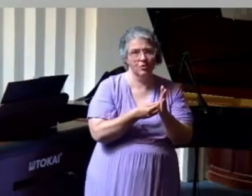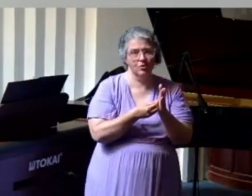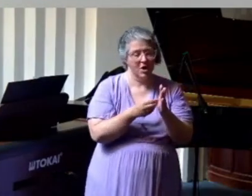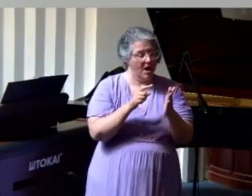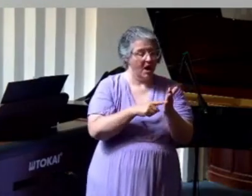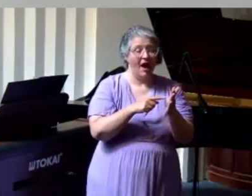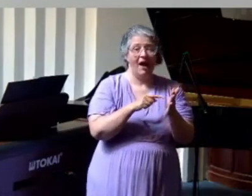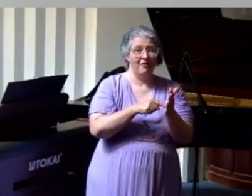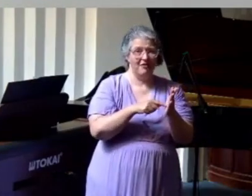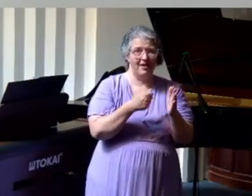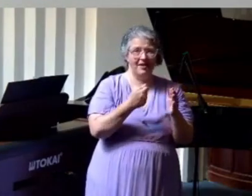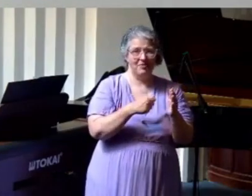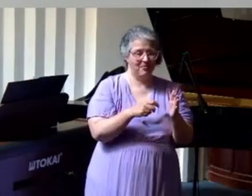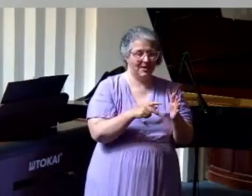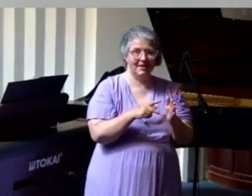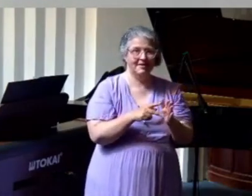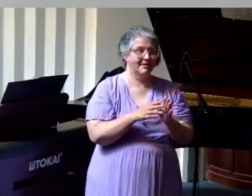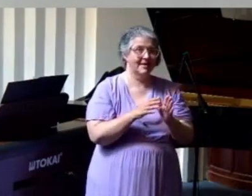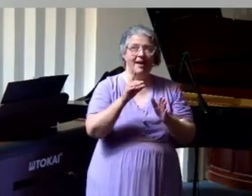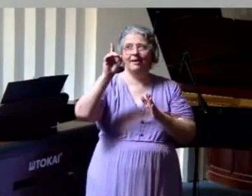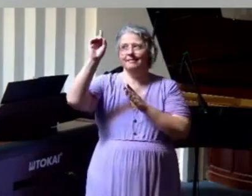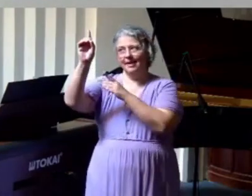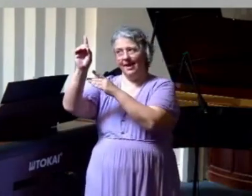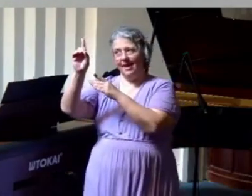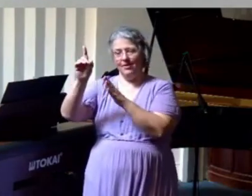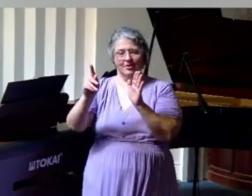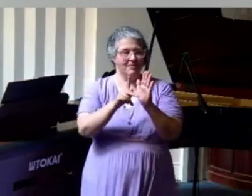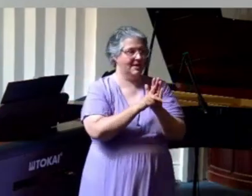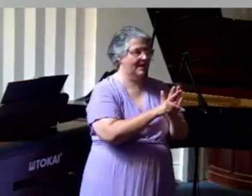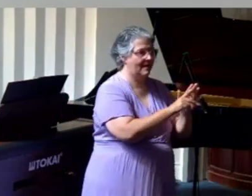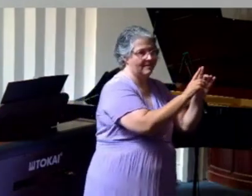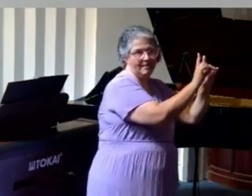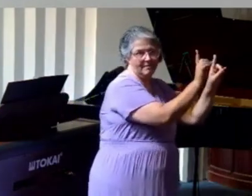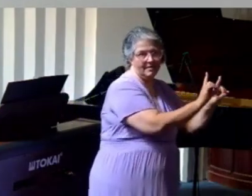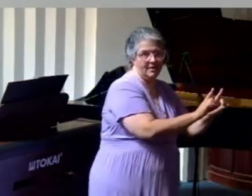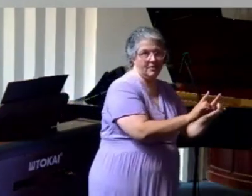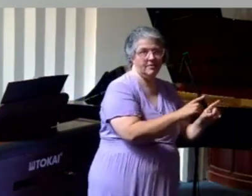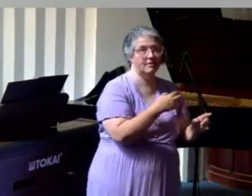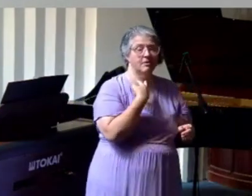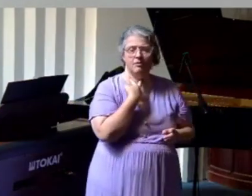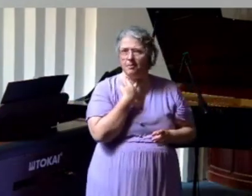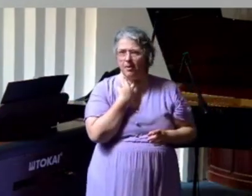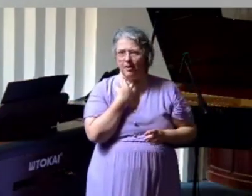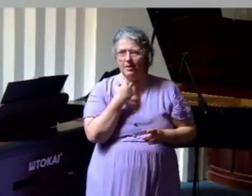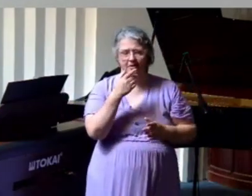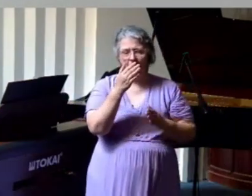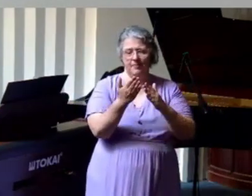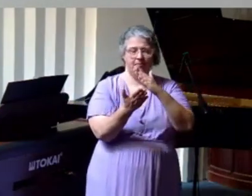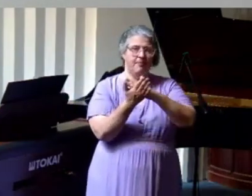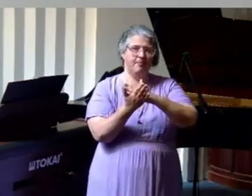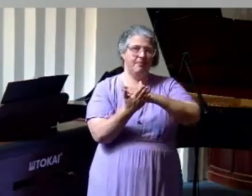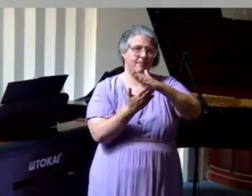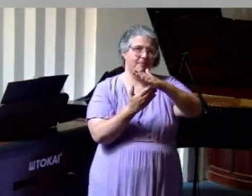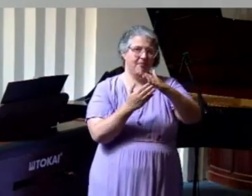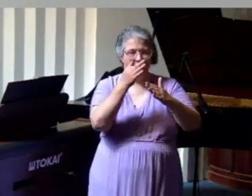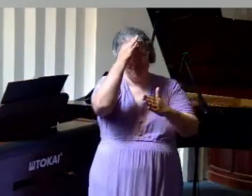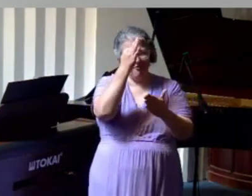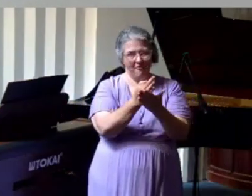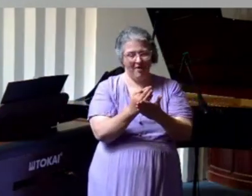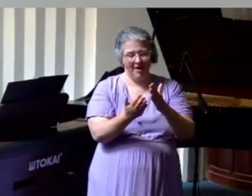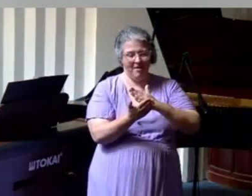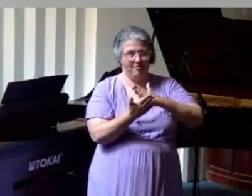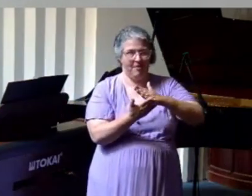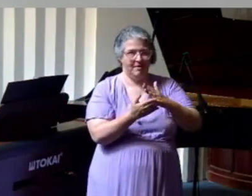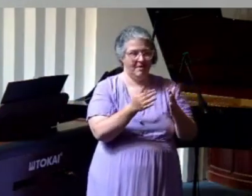deuses. No reino de Joás, o exercício de fé da nação era